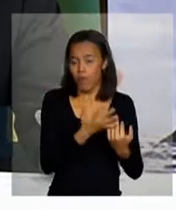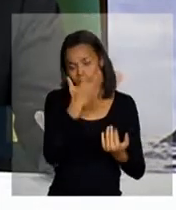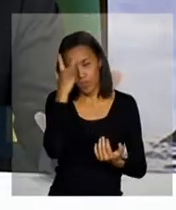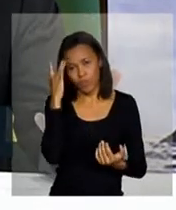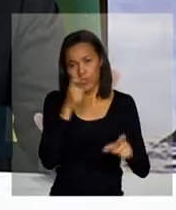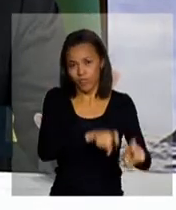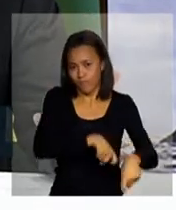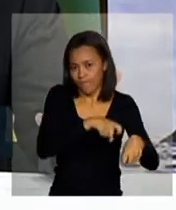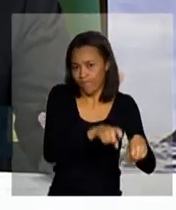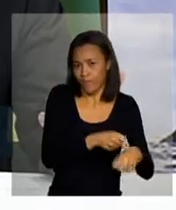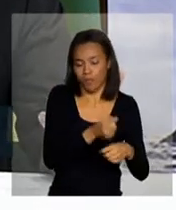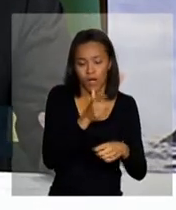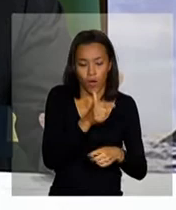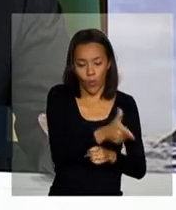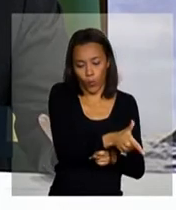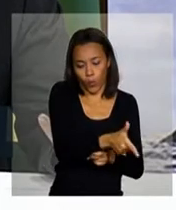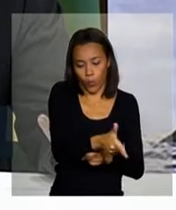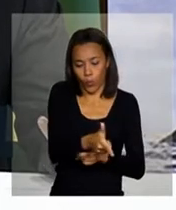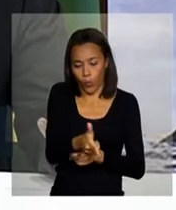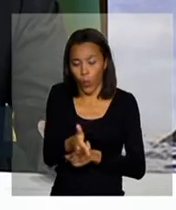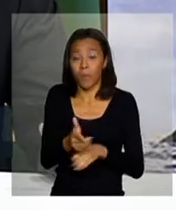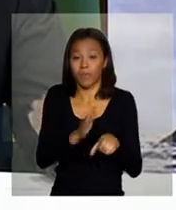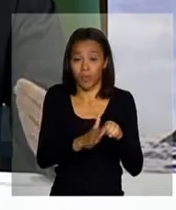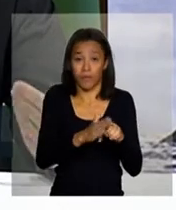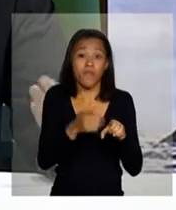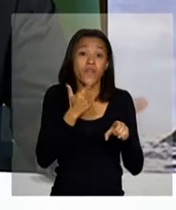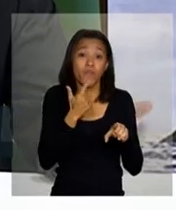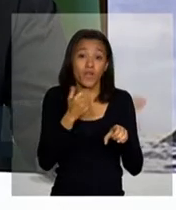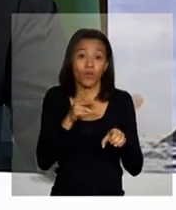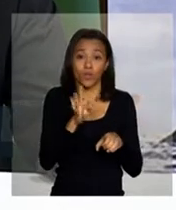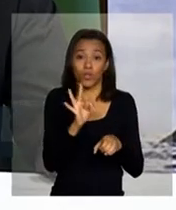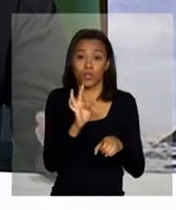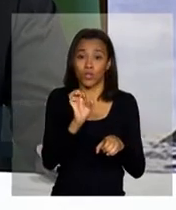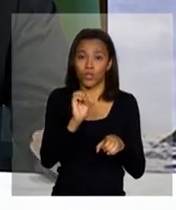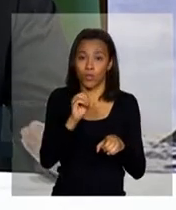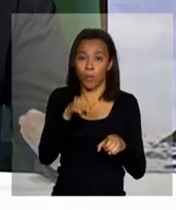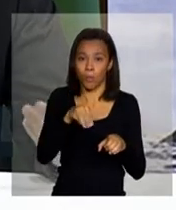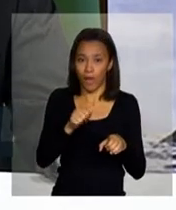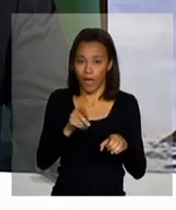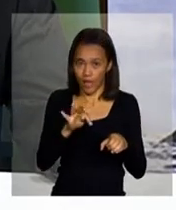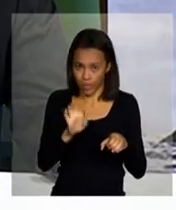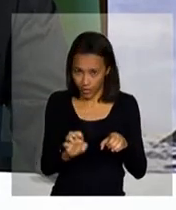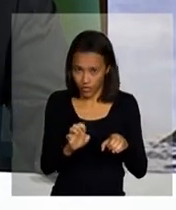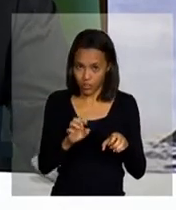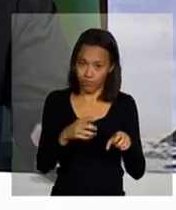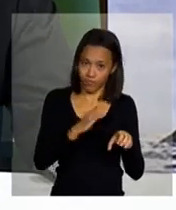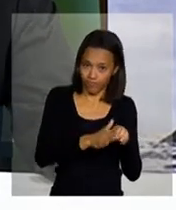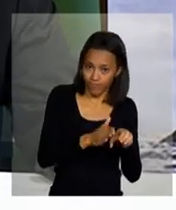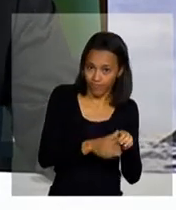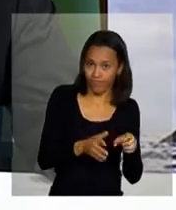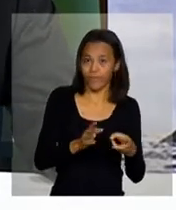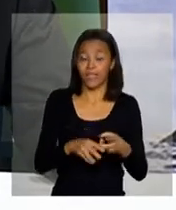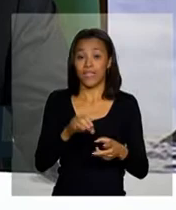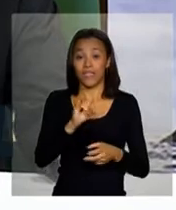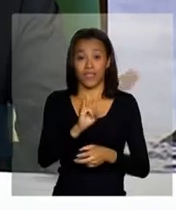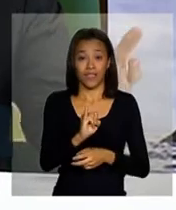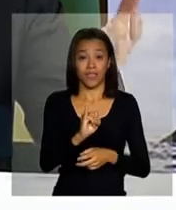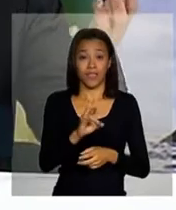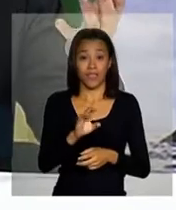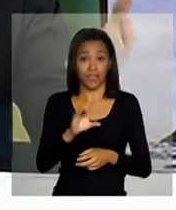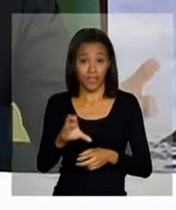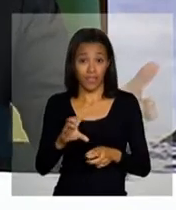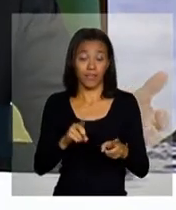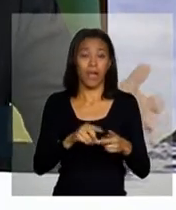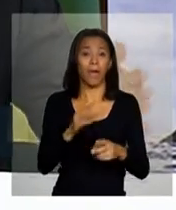esteja irrigando tomate. Ou vou citar o meu caso, fruta de conde, Irecê, Bahia. Nós